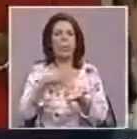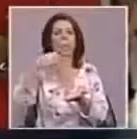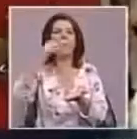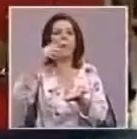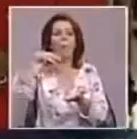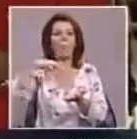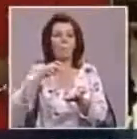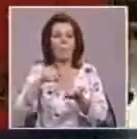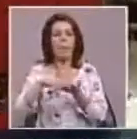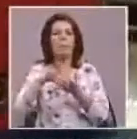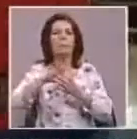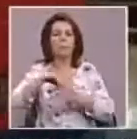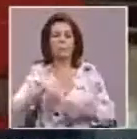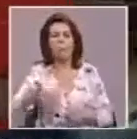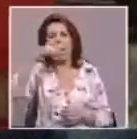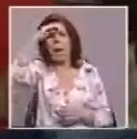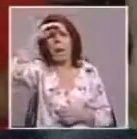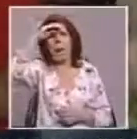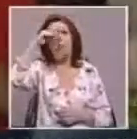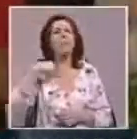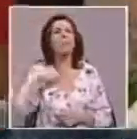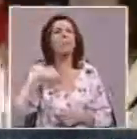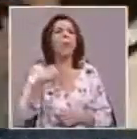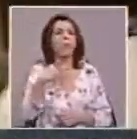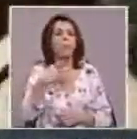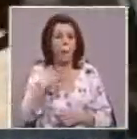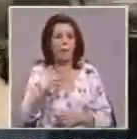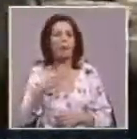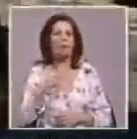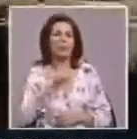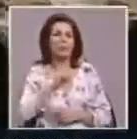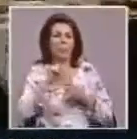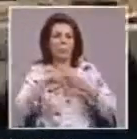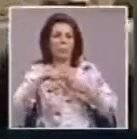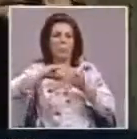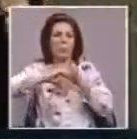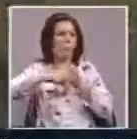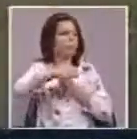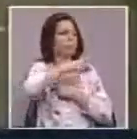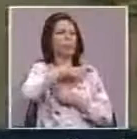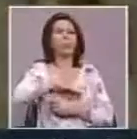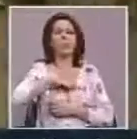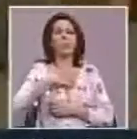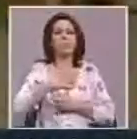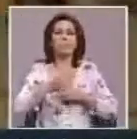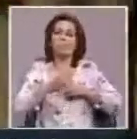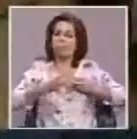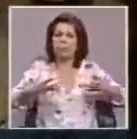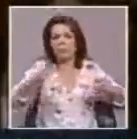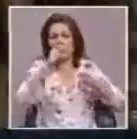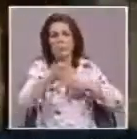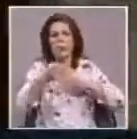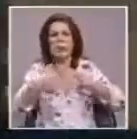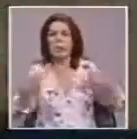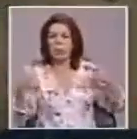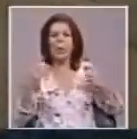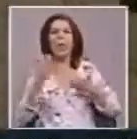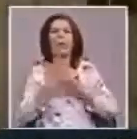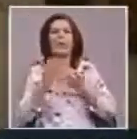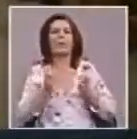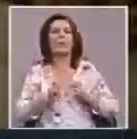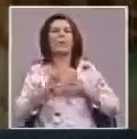que está sediada na Póvoa do Varzim, que é uma organização de produtores, que faz parte do Clube Produtores desde o seu